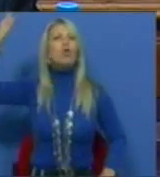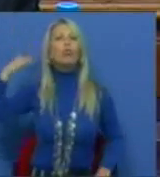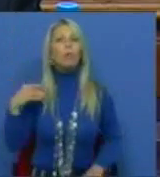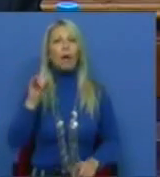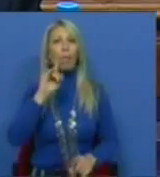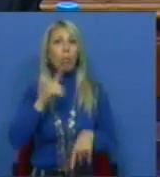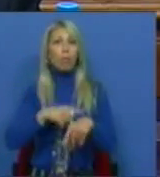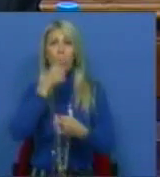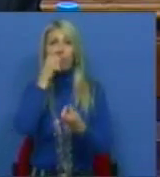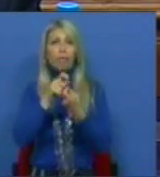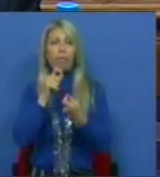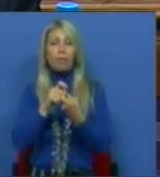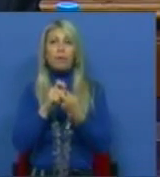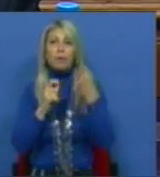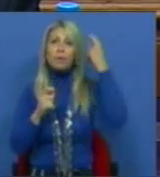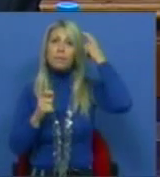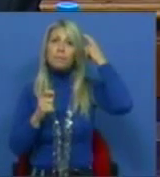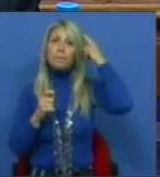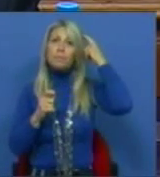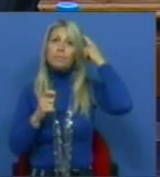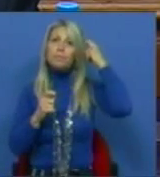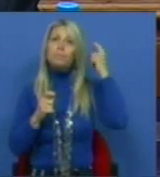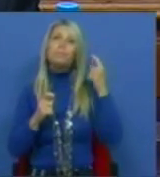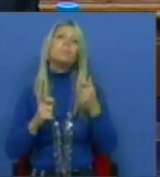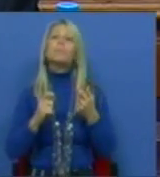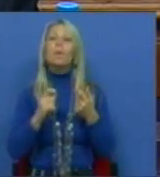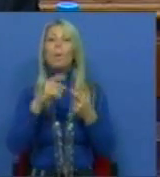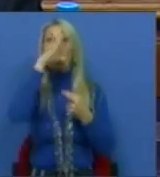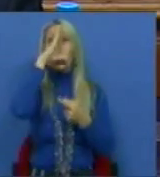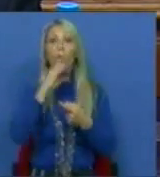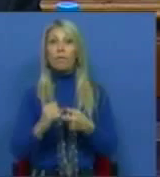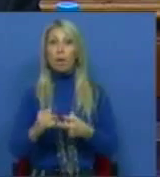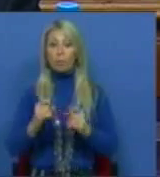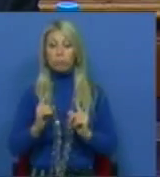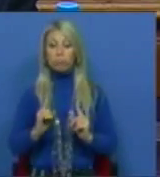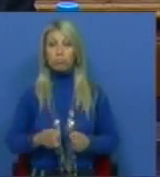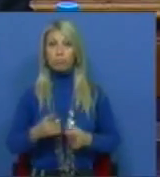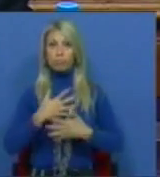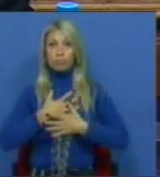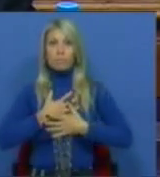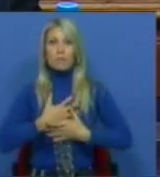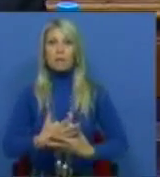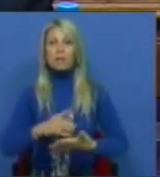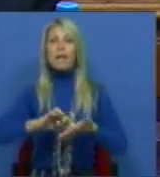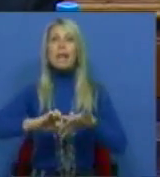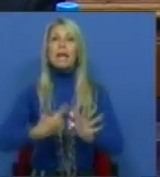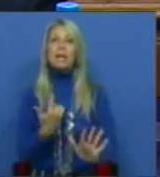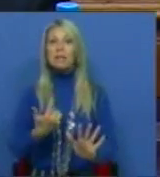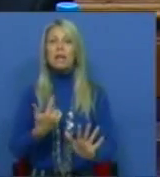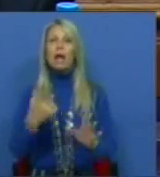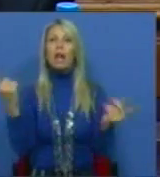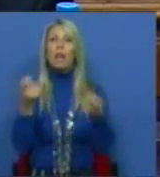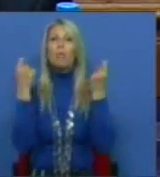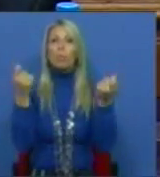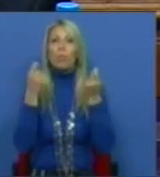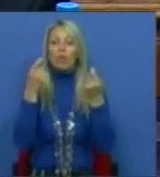pouco tempo relativamente, que o Governo lançou com todo o empenho a necessidade de serem